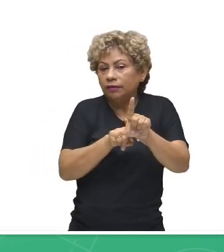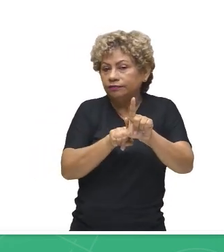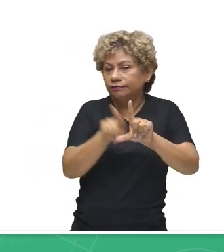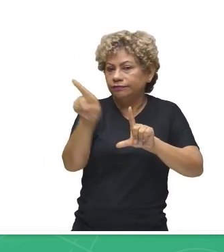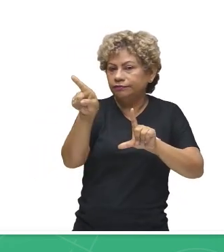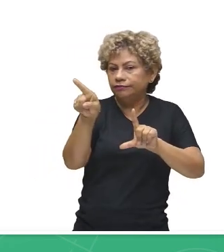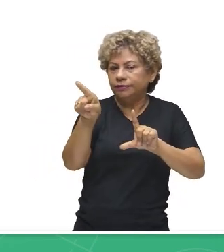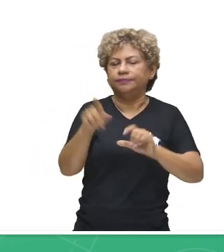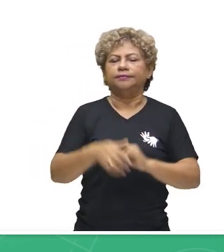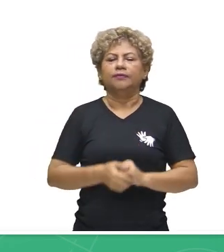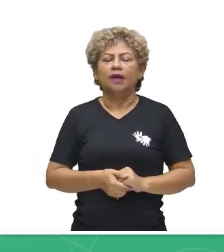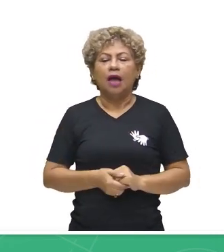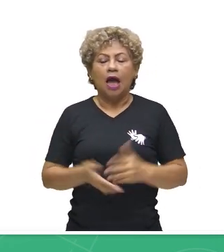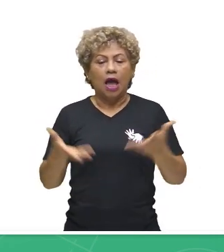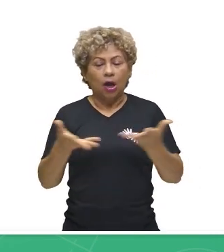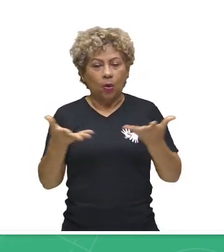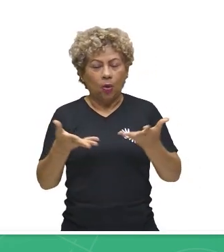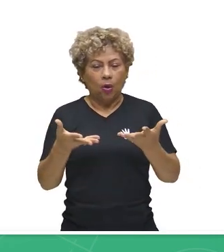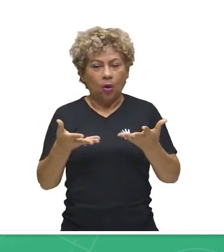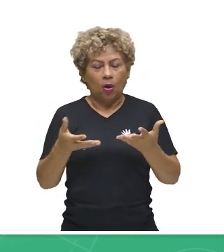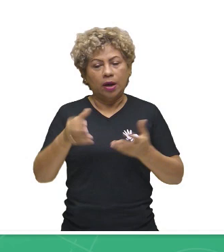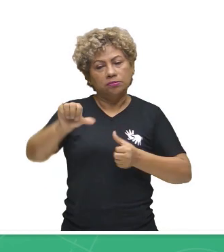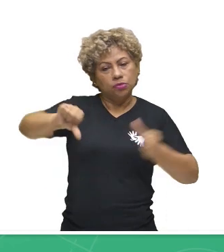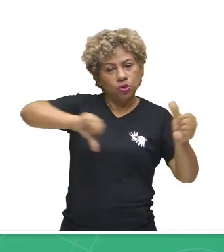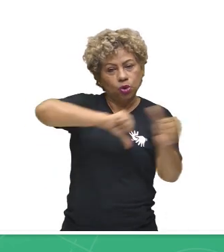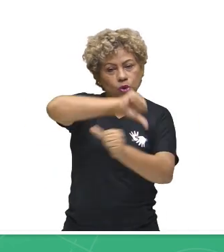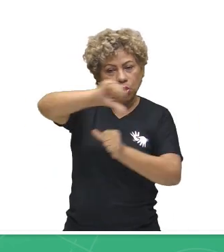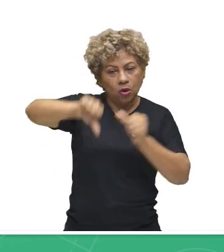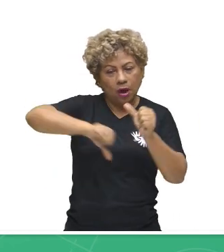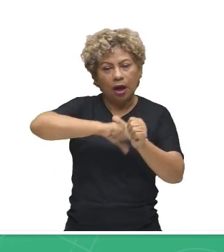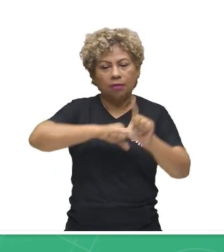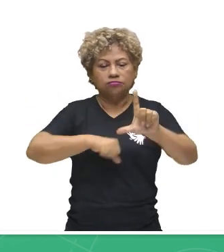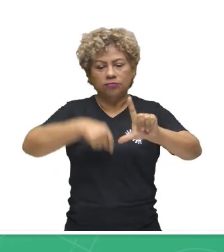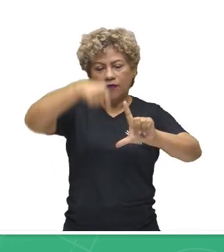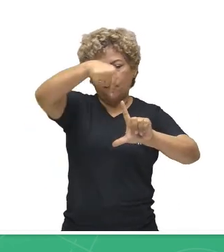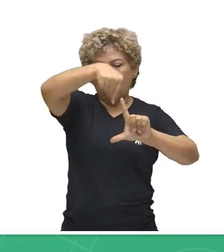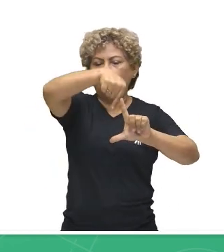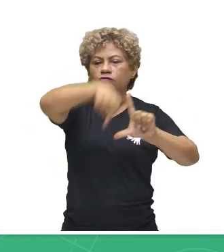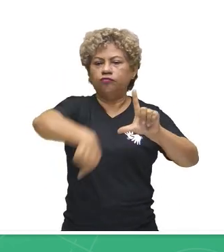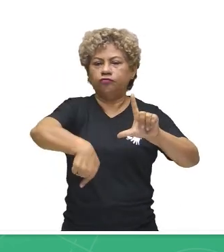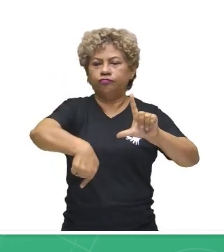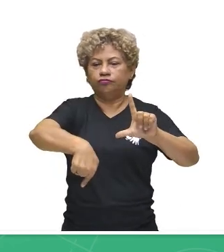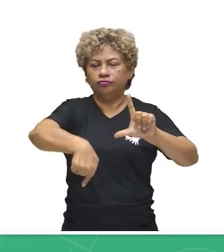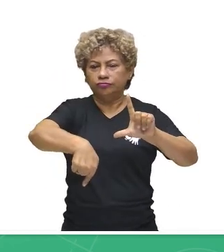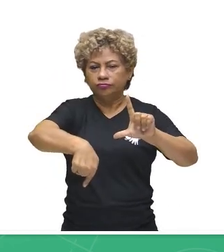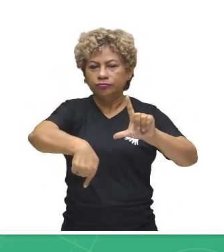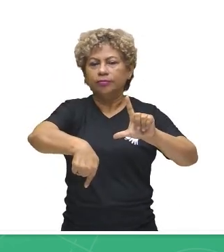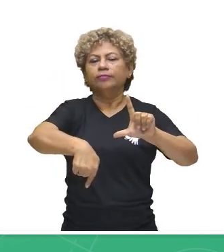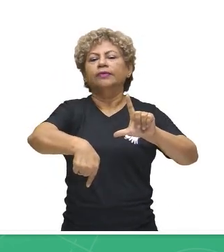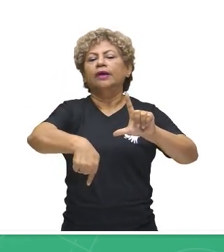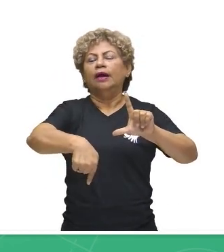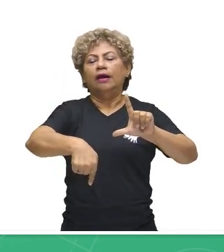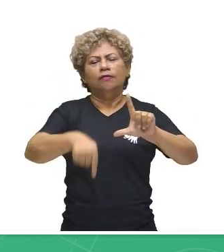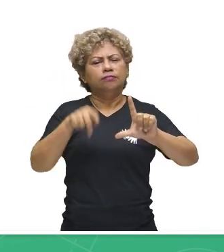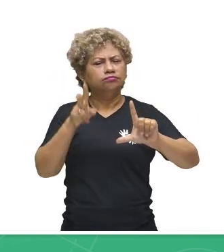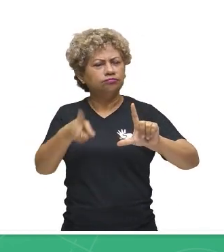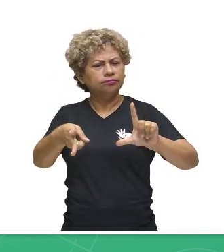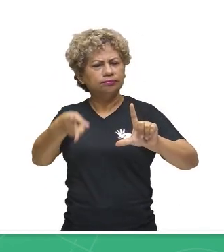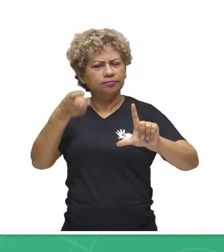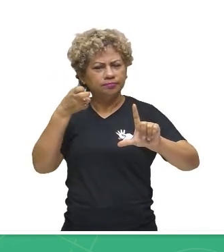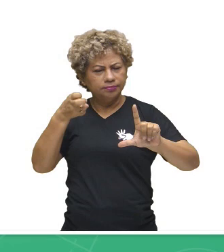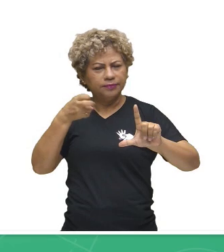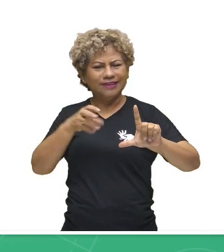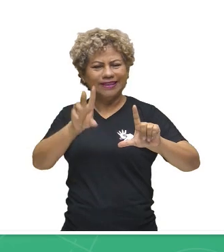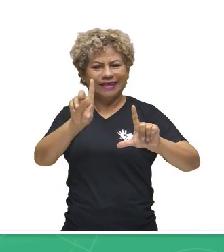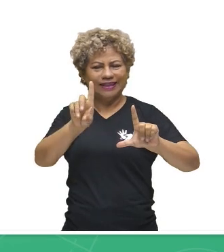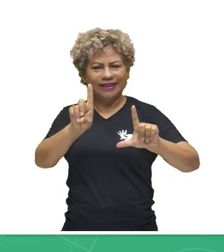Agora, quando a função for decrescente, a função decrescente representa